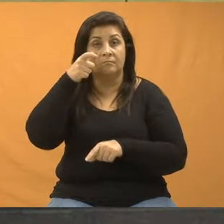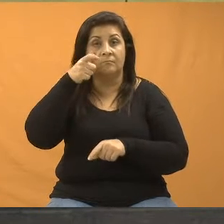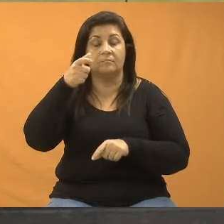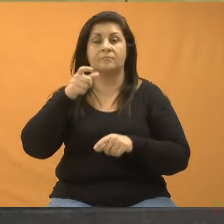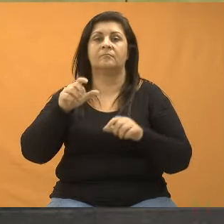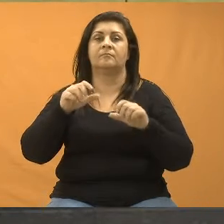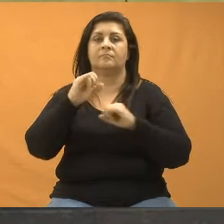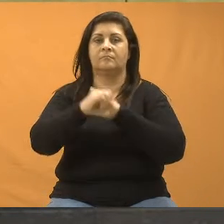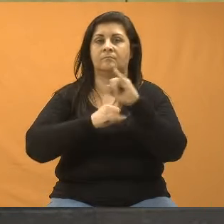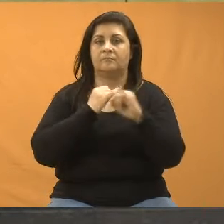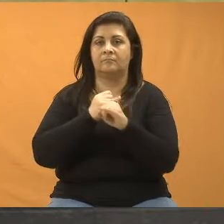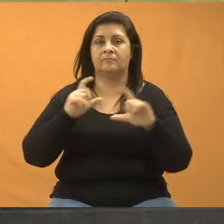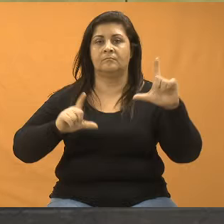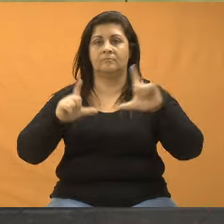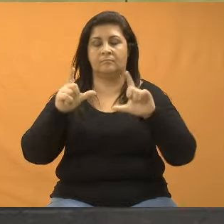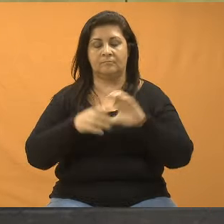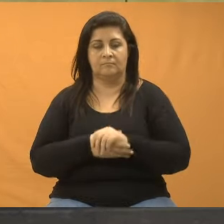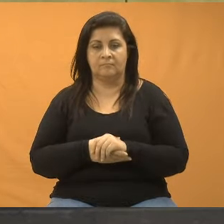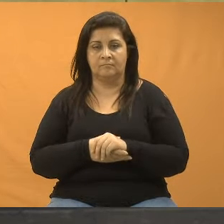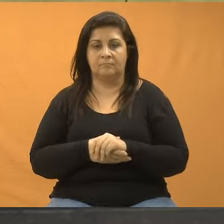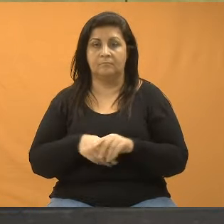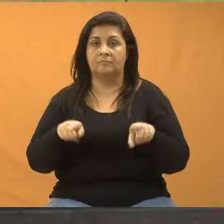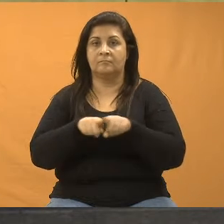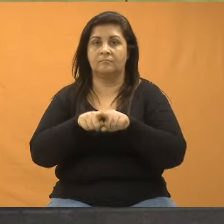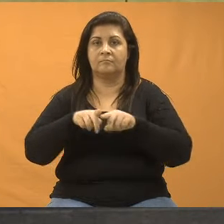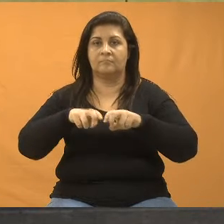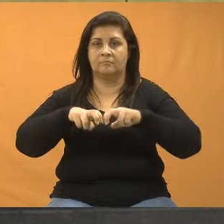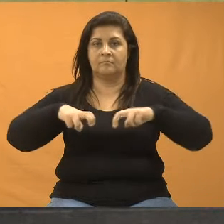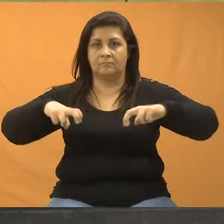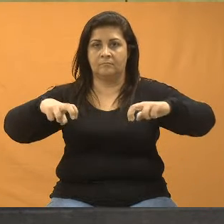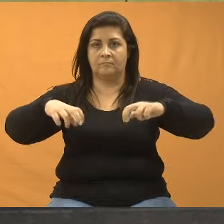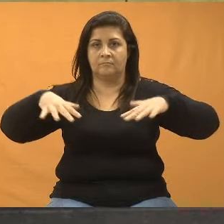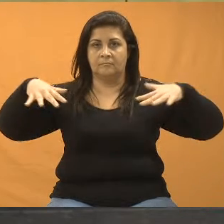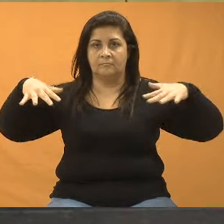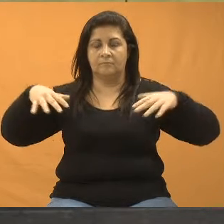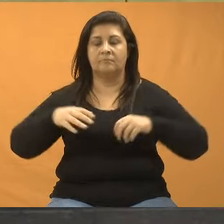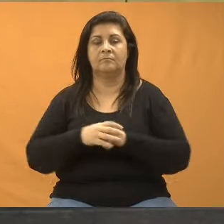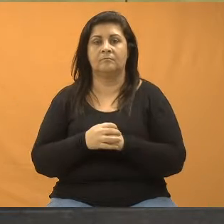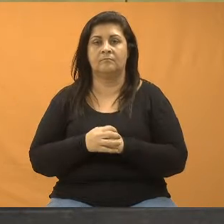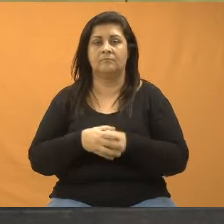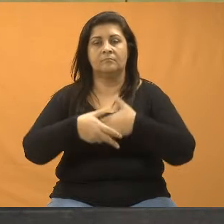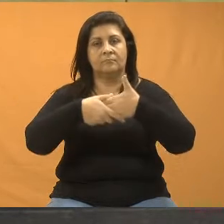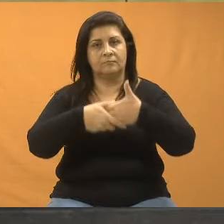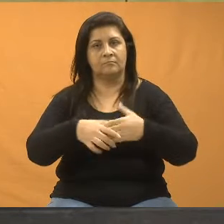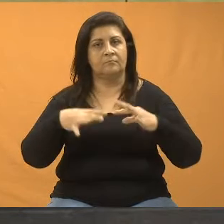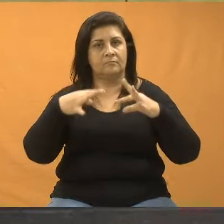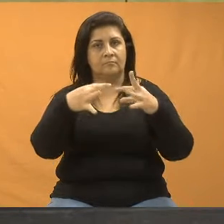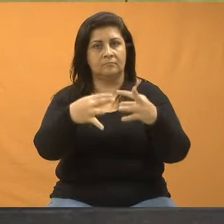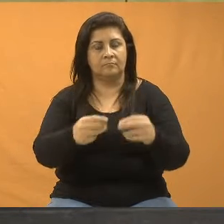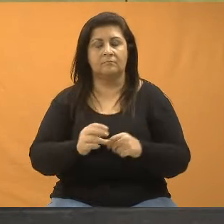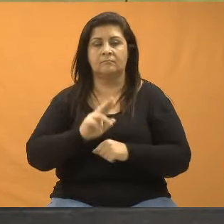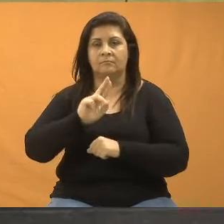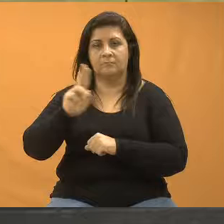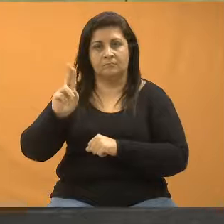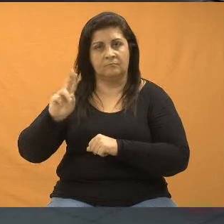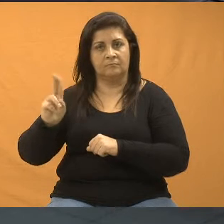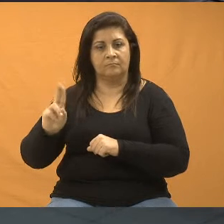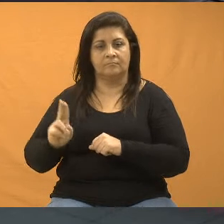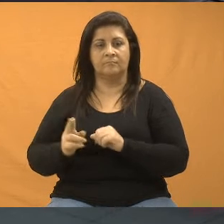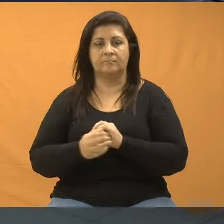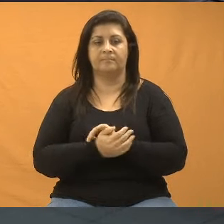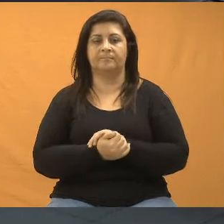através da internet da TV, presente aqui nas nossas galerias, que cumprimenta aí em nome do Germano, do Luiz Marcos, do